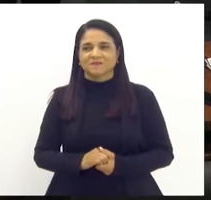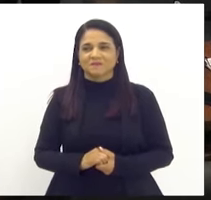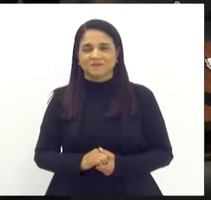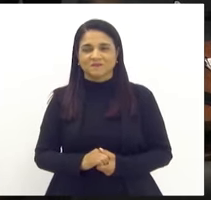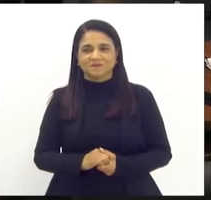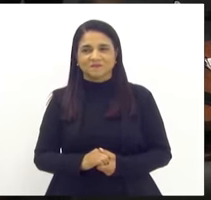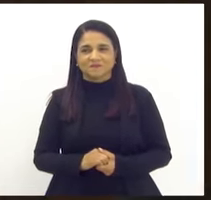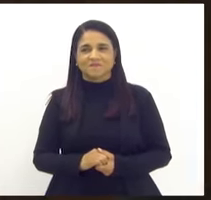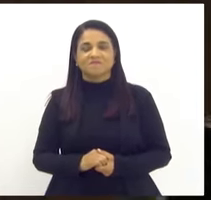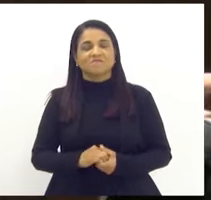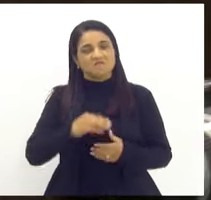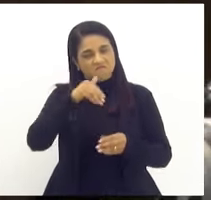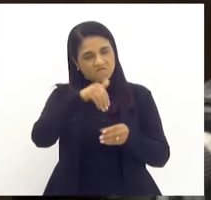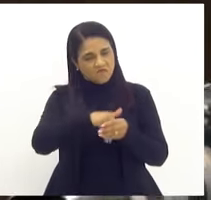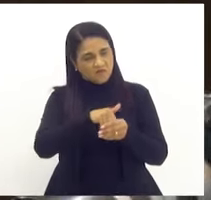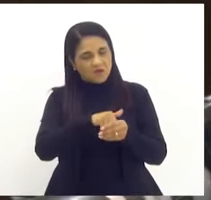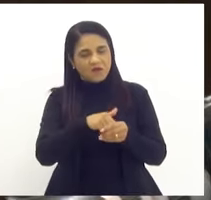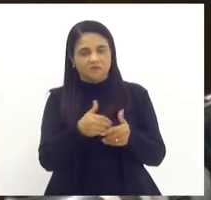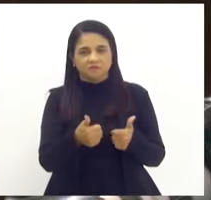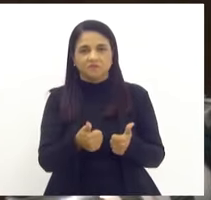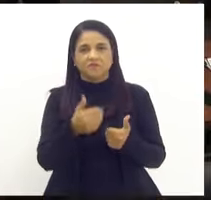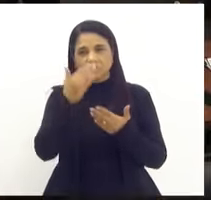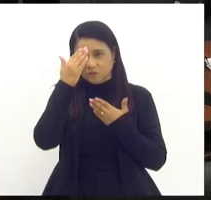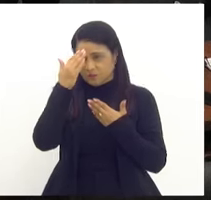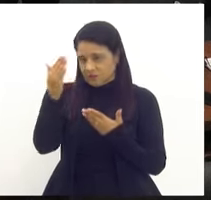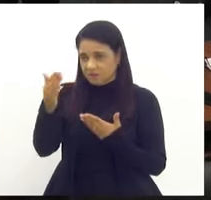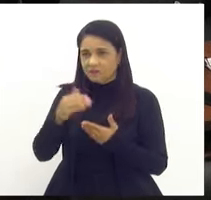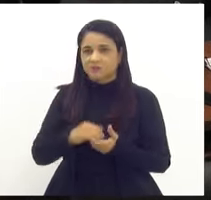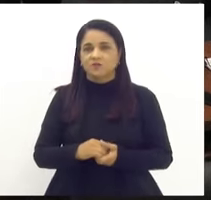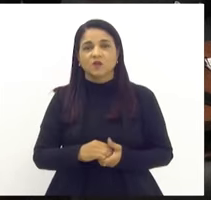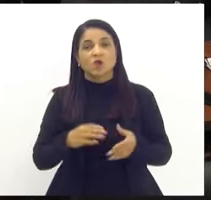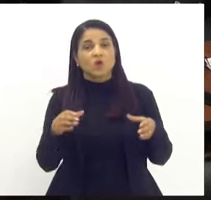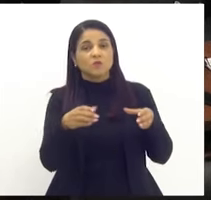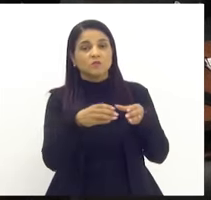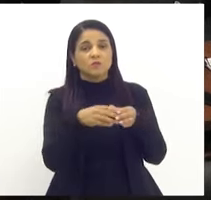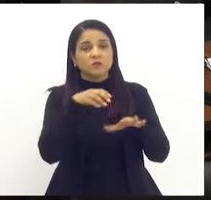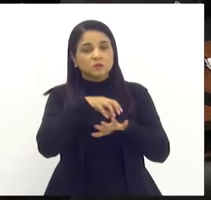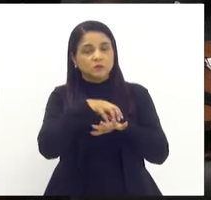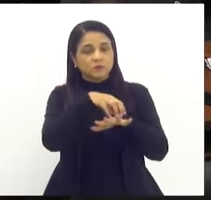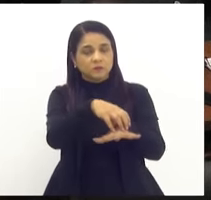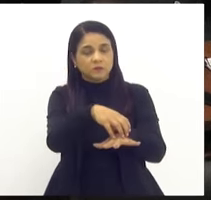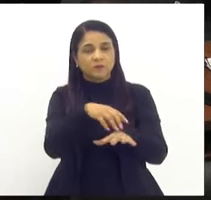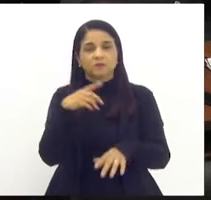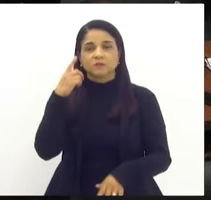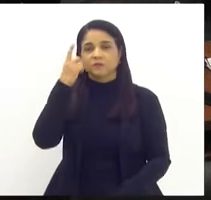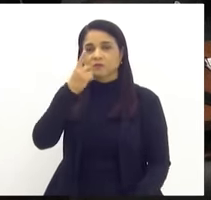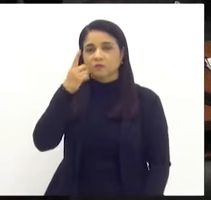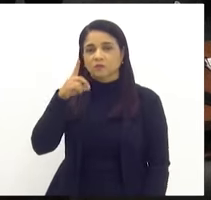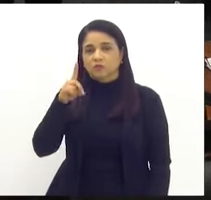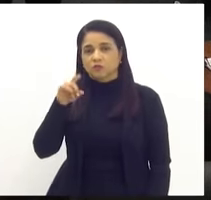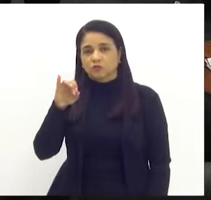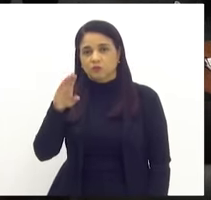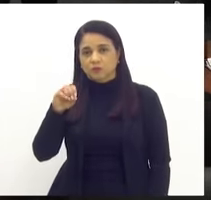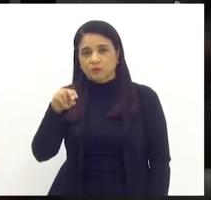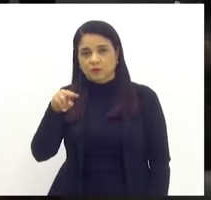Mirandinha favorável Presidente obrigado pela comissão de transporte